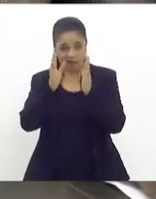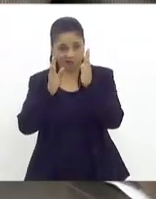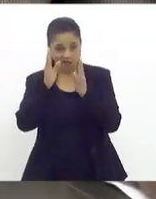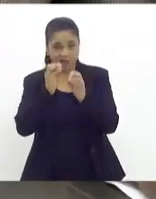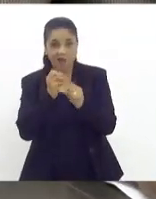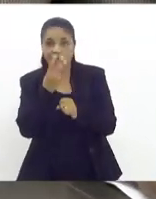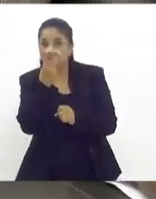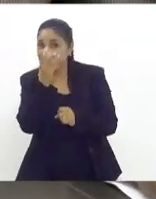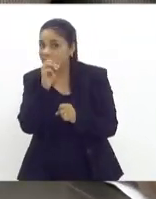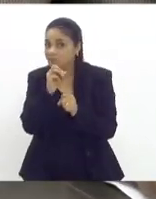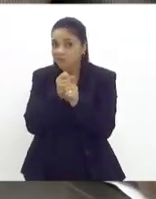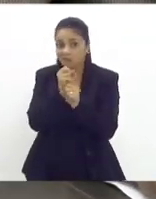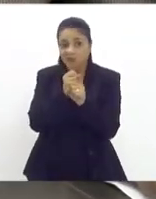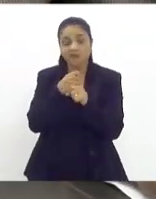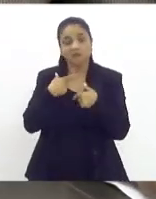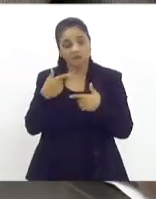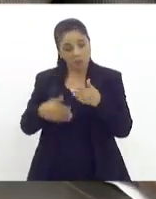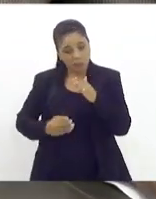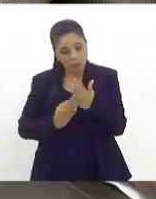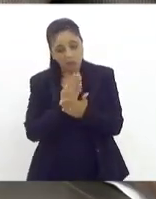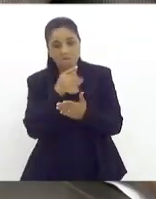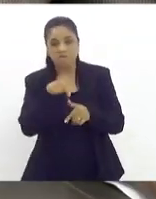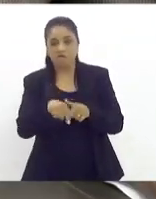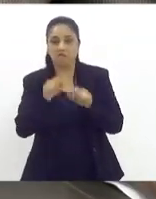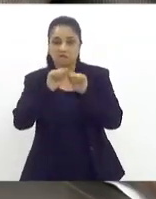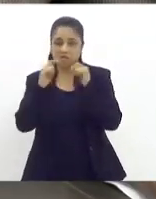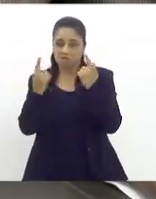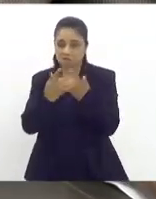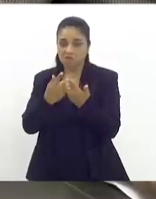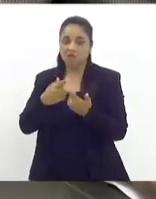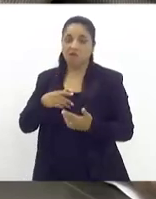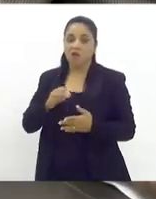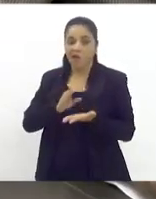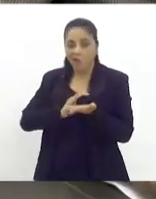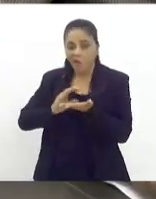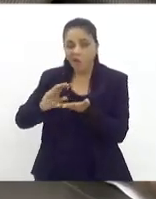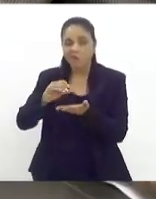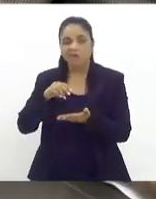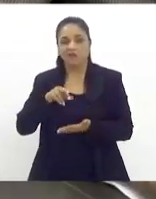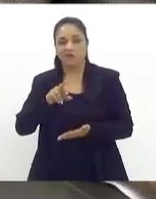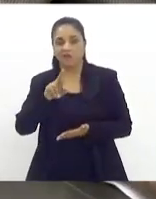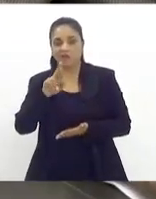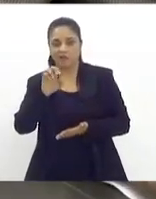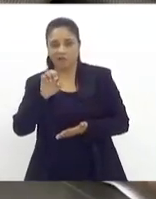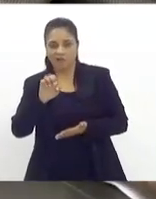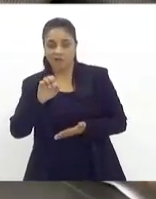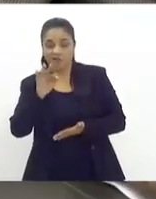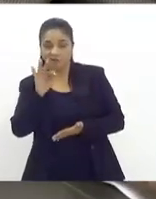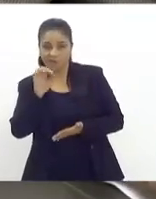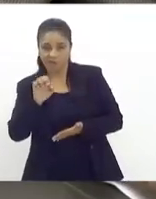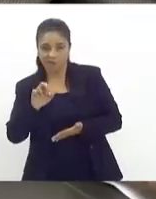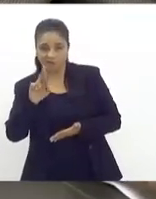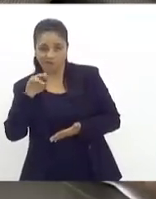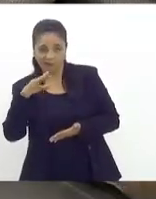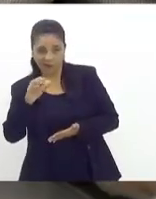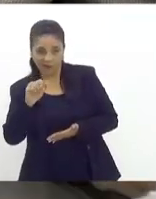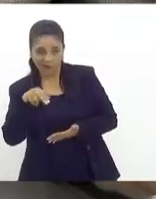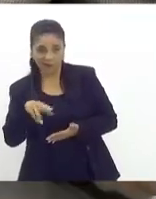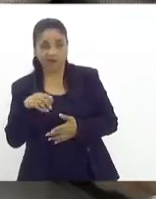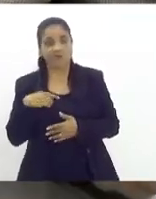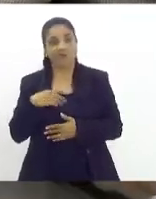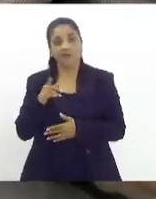na Assembleia para autorizar recursos do FECAM e que a Genesa recalculasse, com base nesses